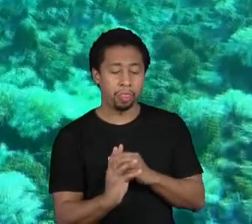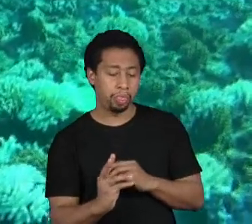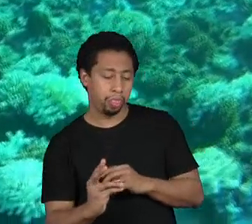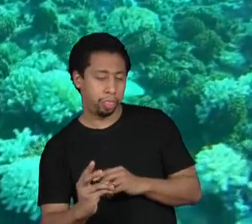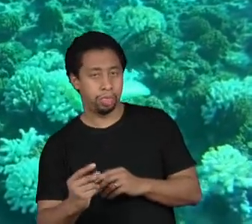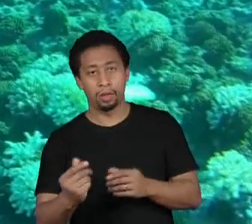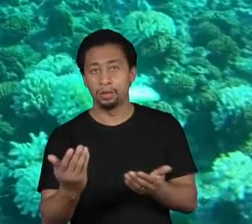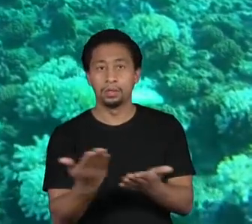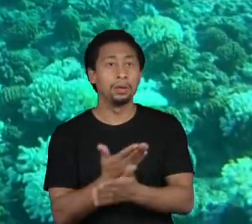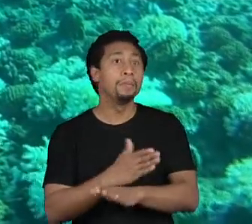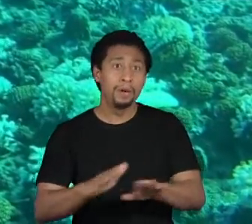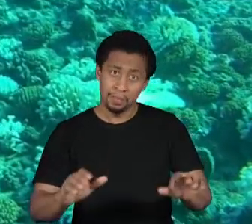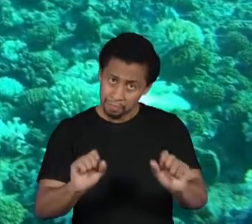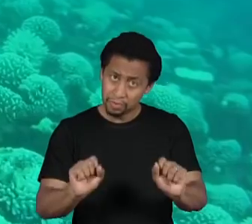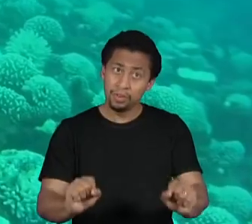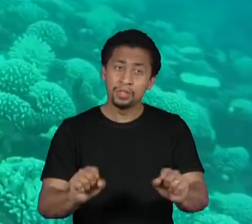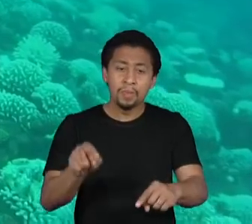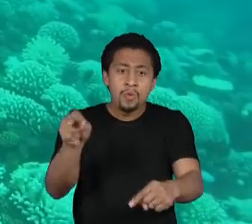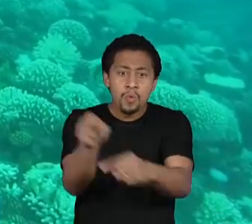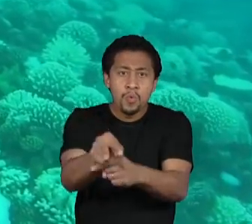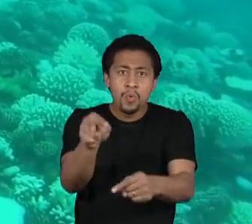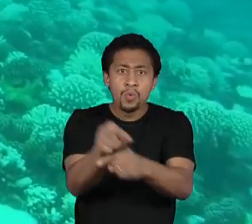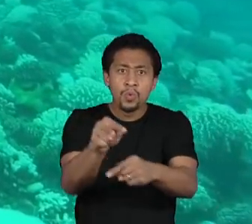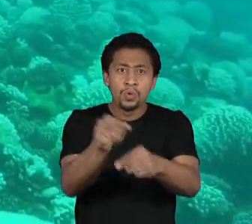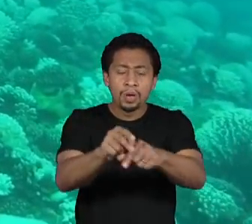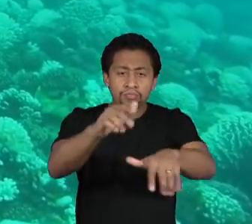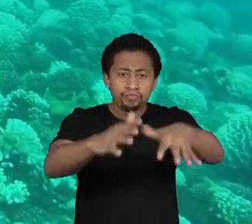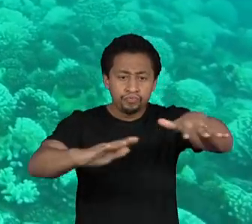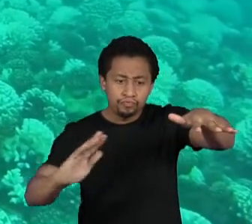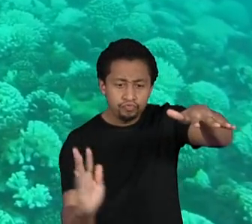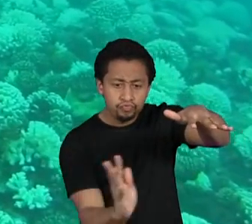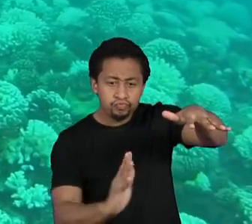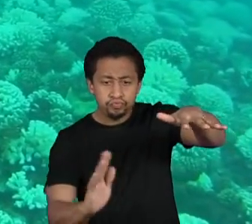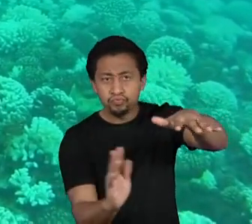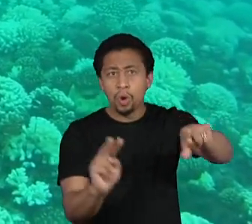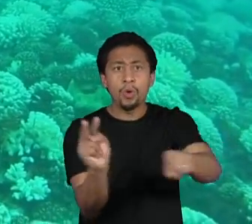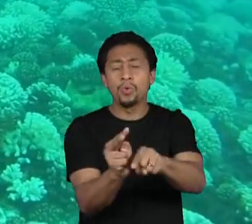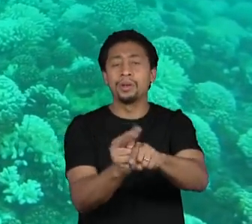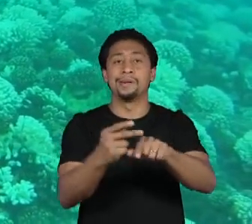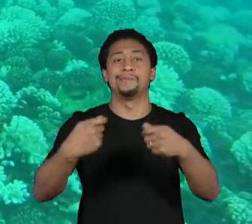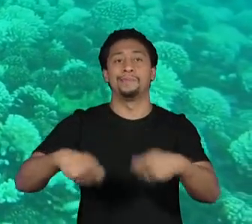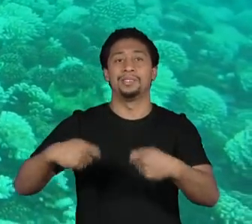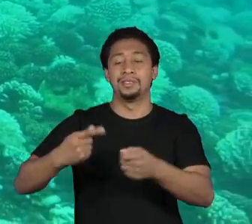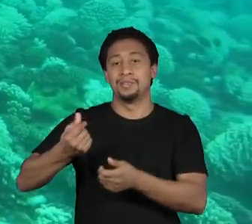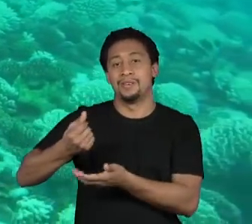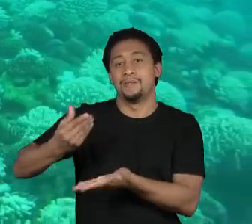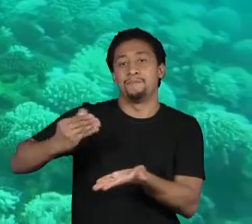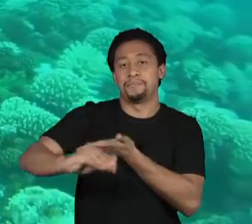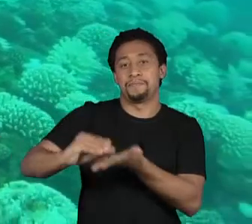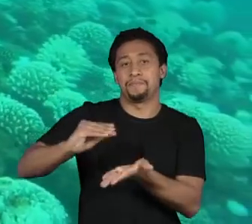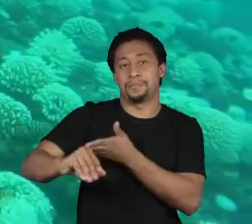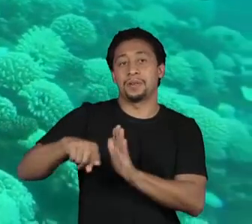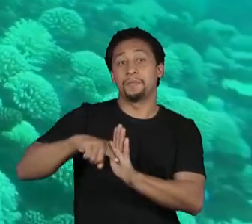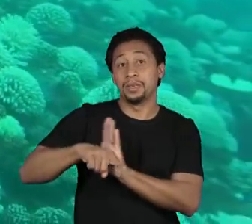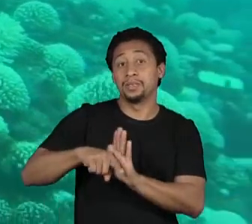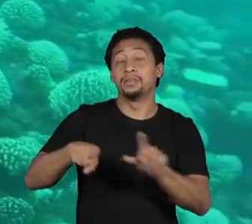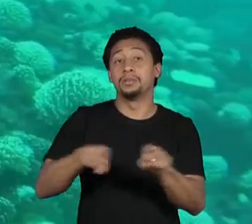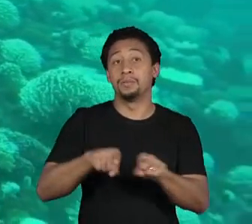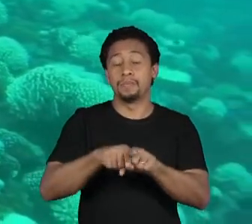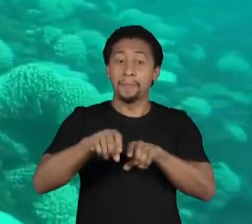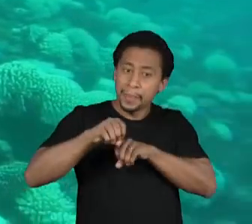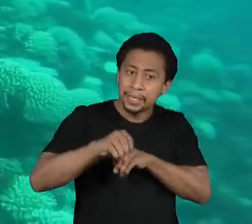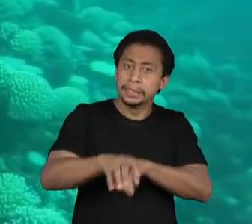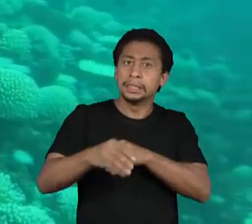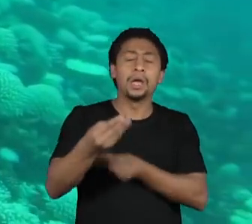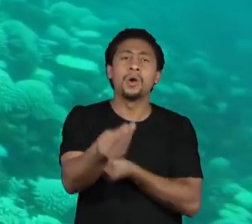dos corais, é preciso um plano integrado que envolva investimentos, principalmente em pesquisas e educação ambiental.